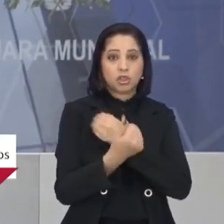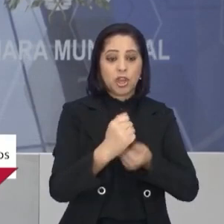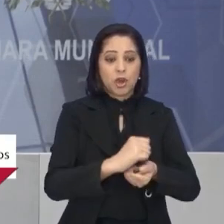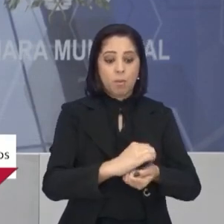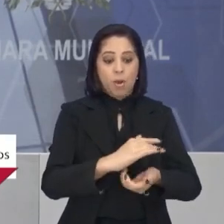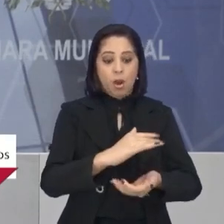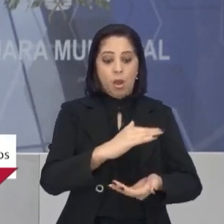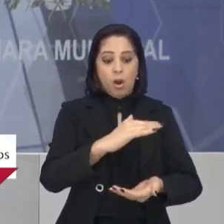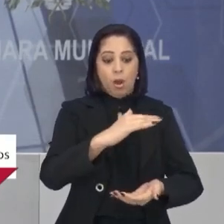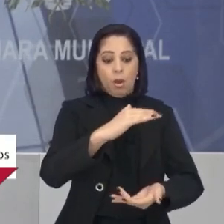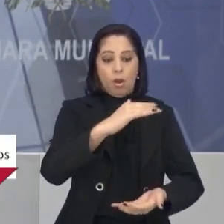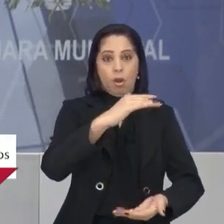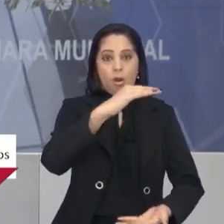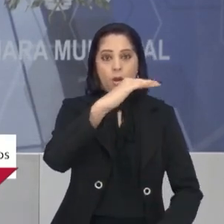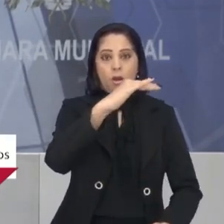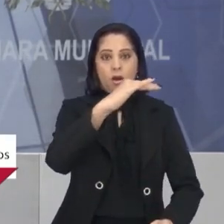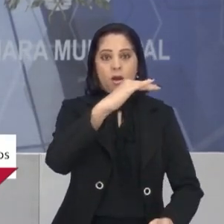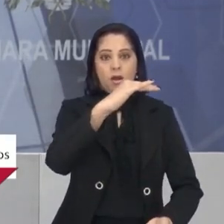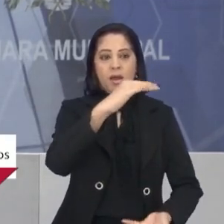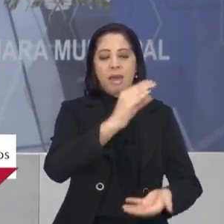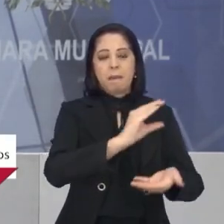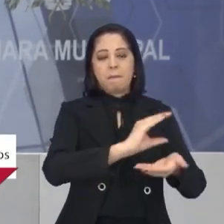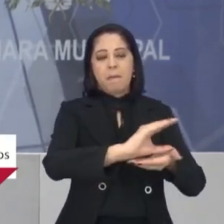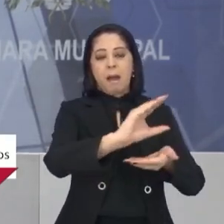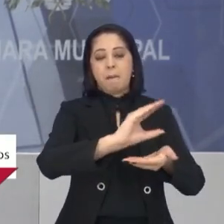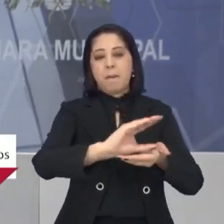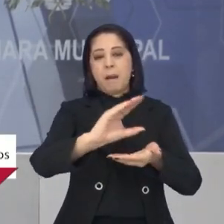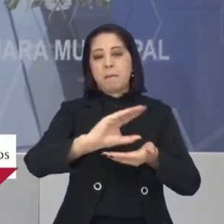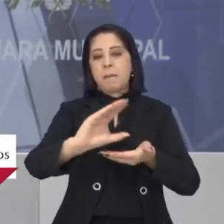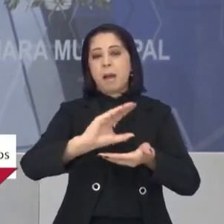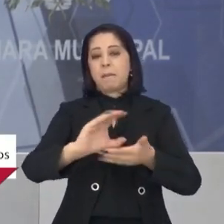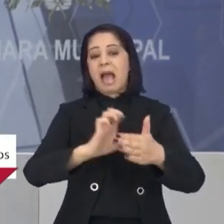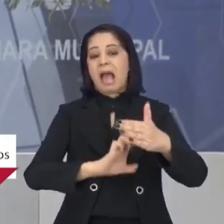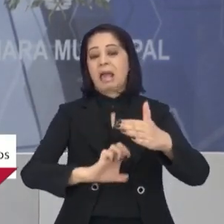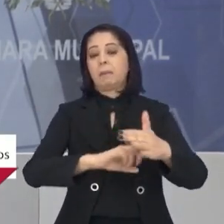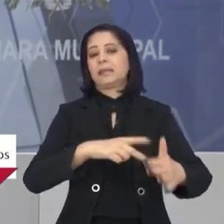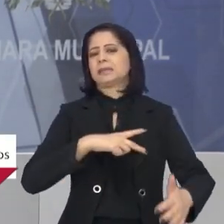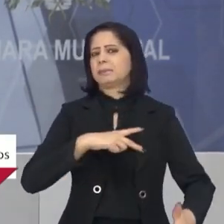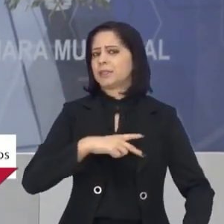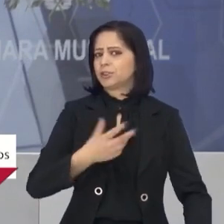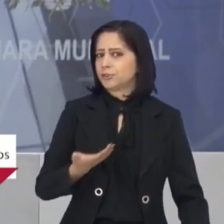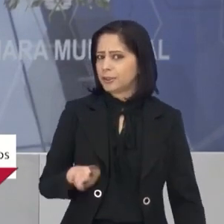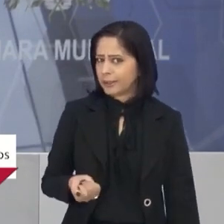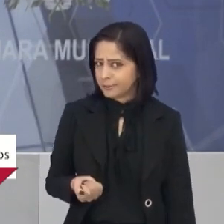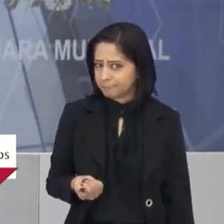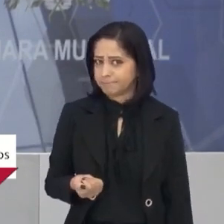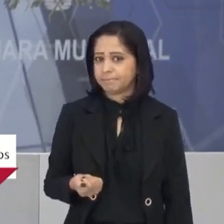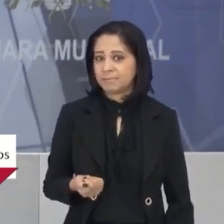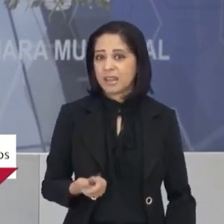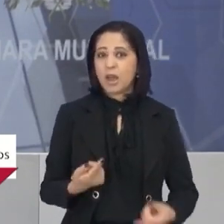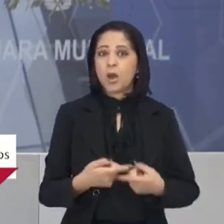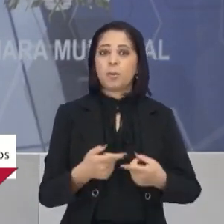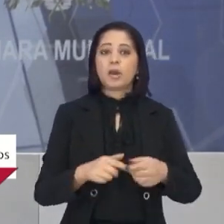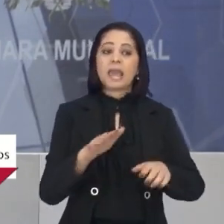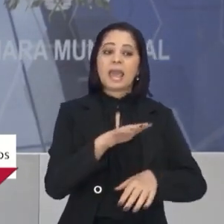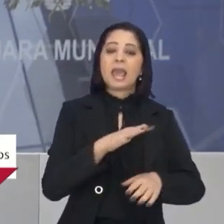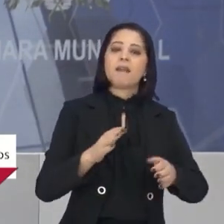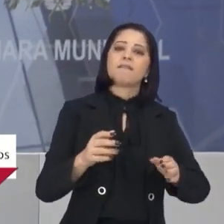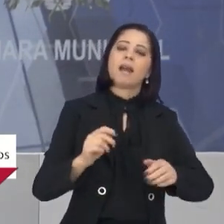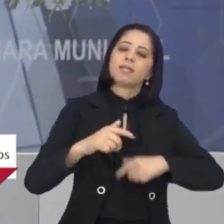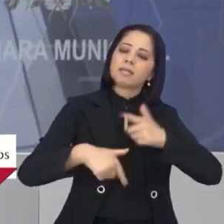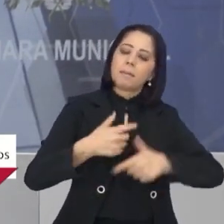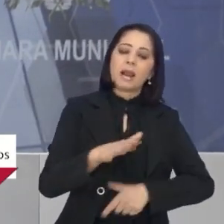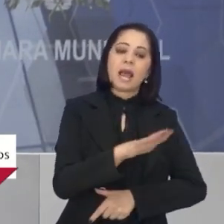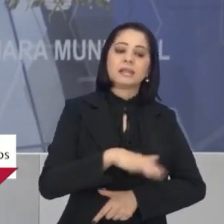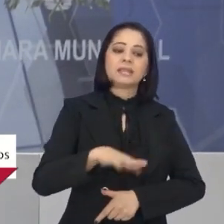mão de organizações privadas que vão atuar na área da Educação da Assistência Social da